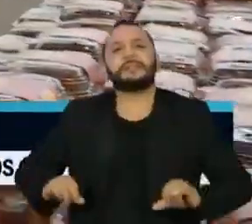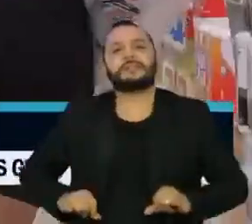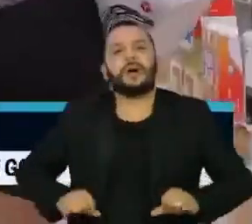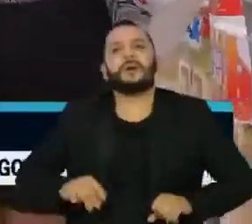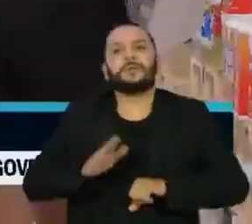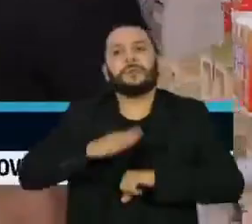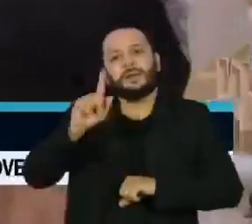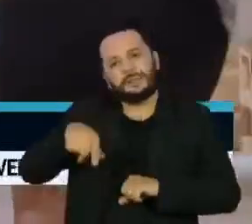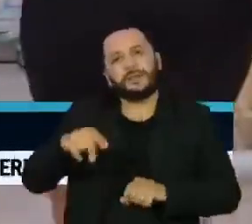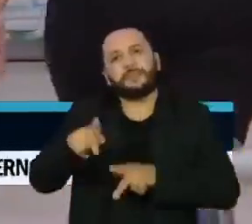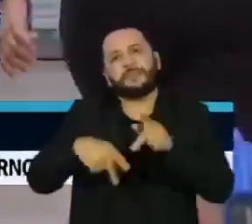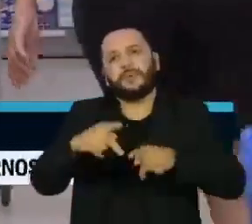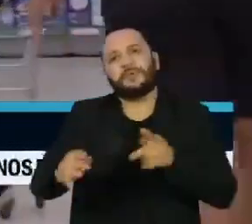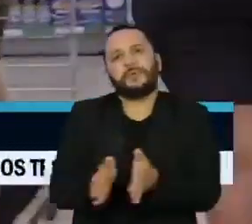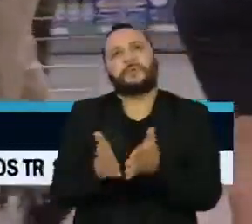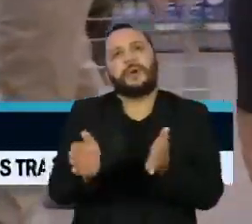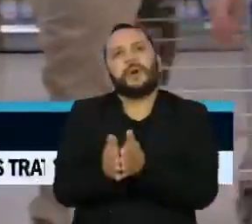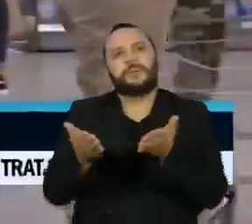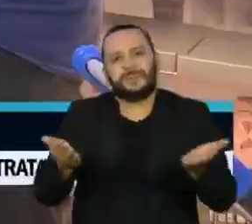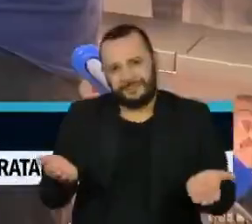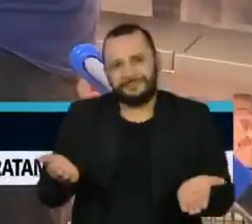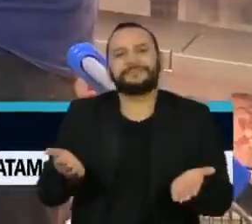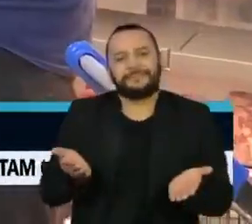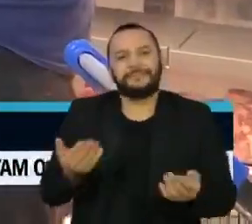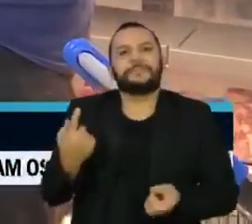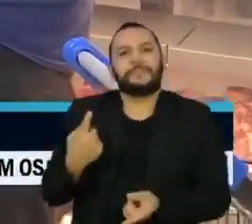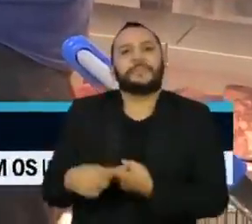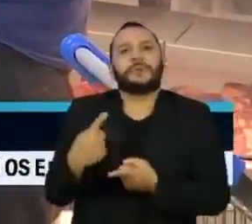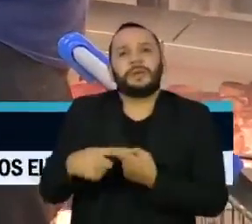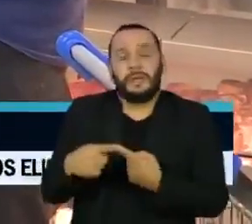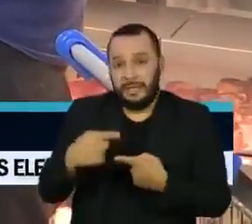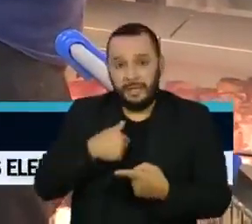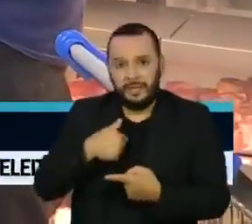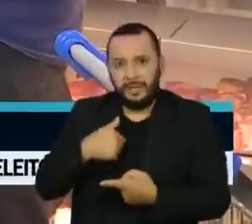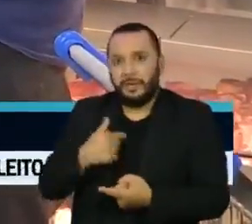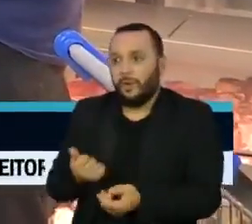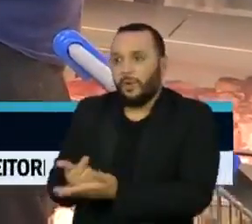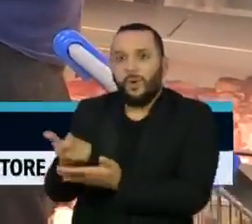abastadas, que têm uma alta concentração das suas despesas exatamente nessa rubrica.